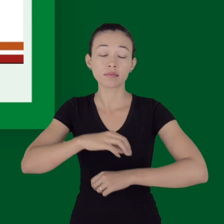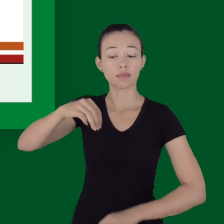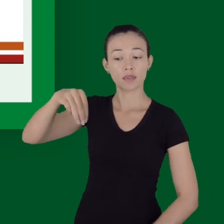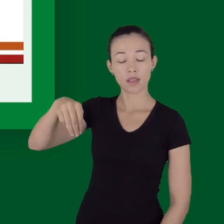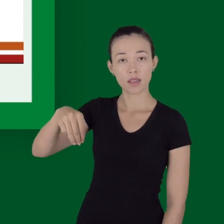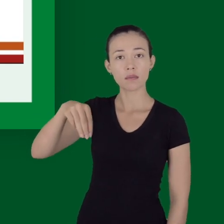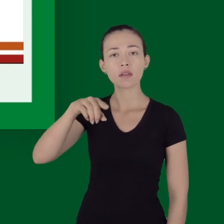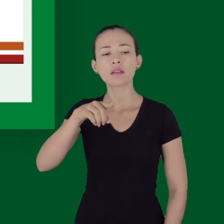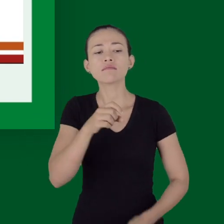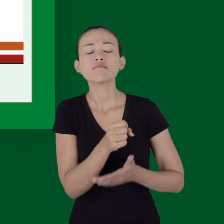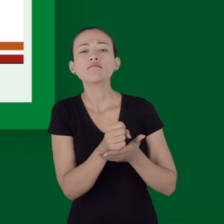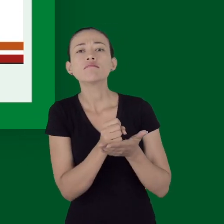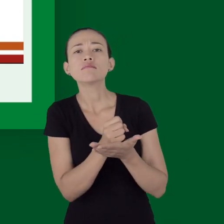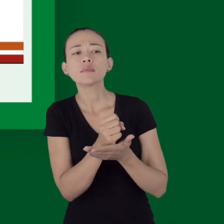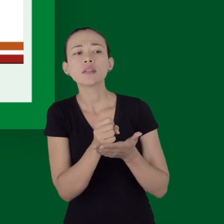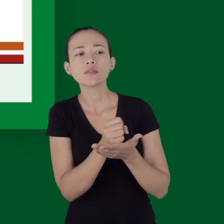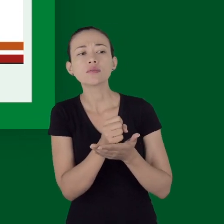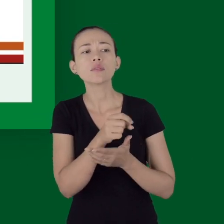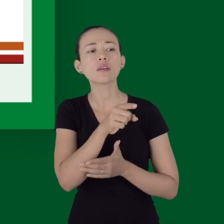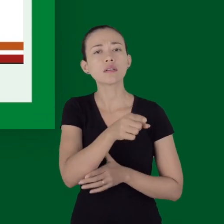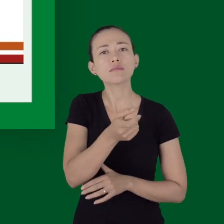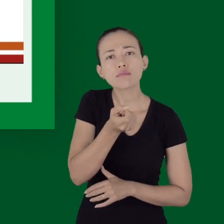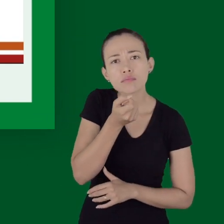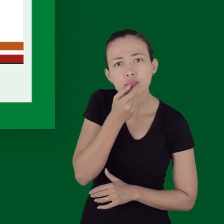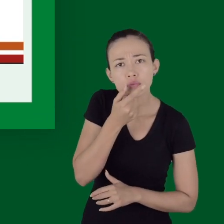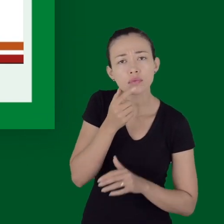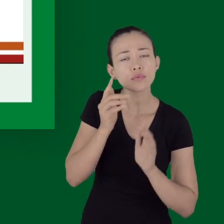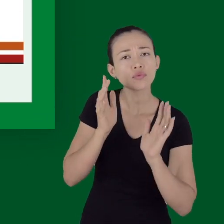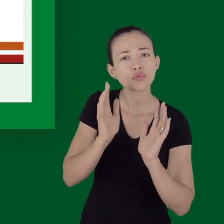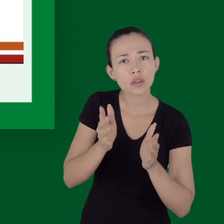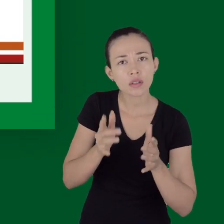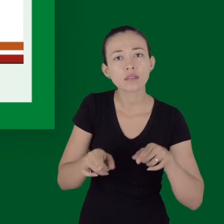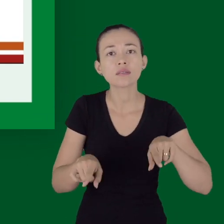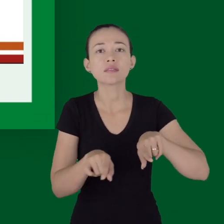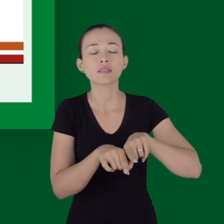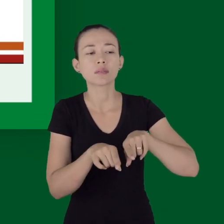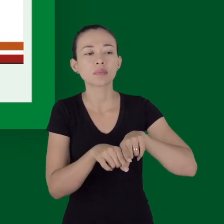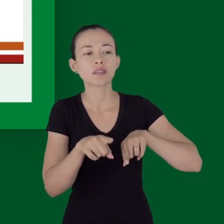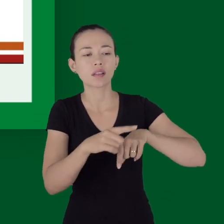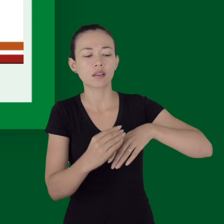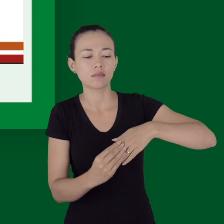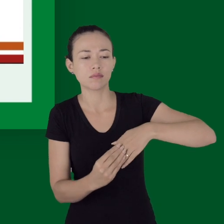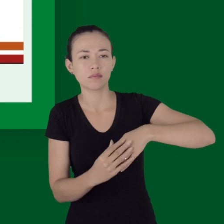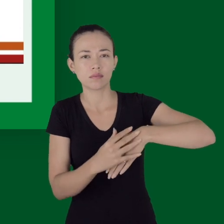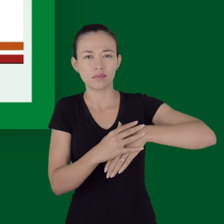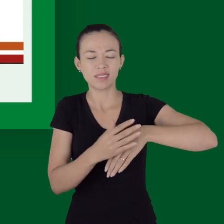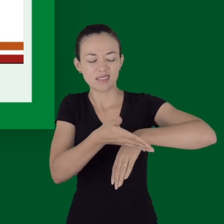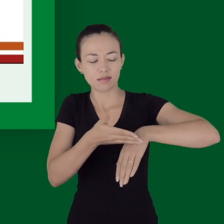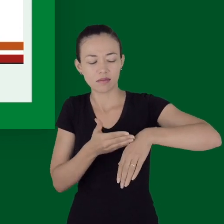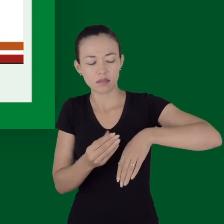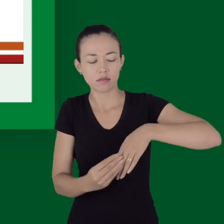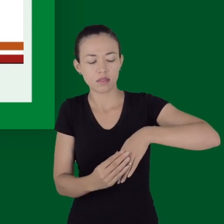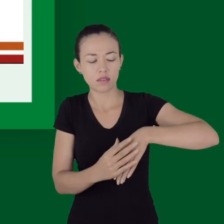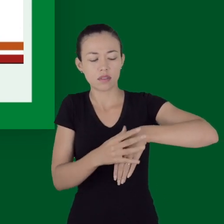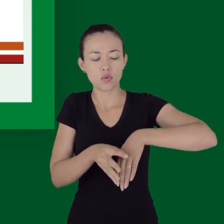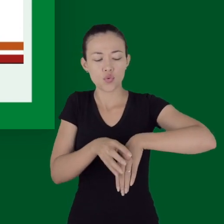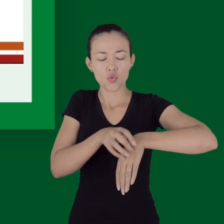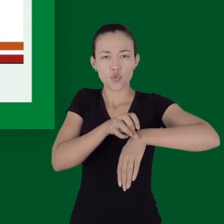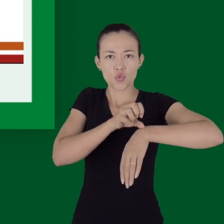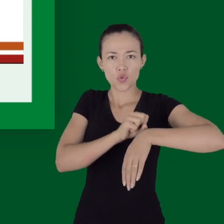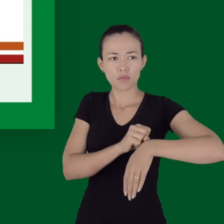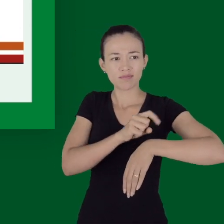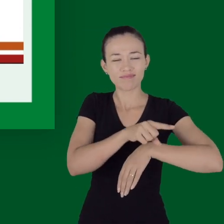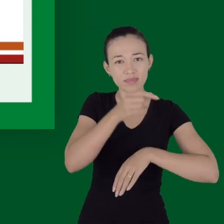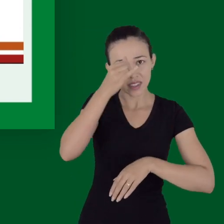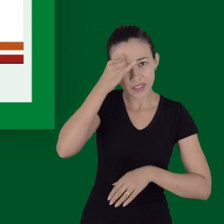medicamentos, isso aí de medicamentos é importante também, porque tem alguns medicamentos para anticoagulantes, se ele está tomando. Então, isso são